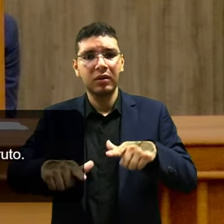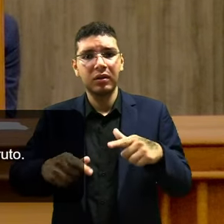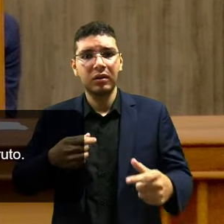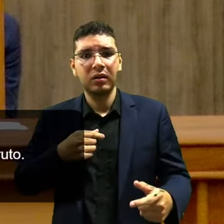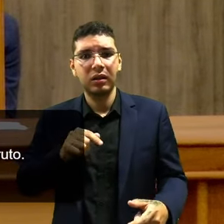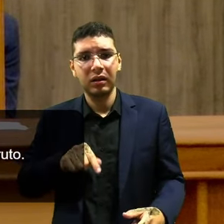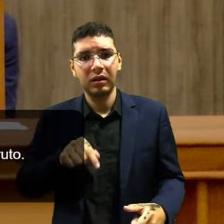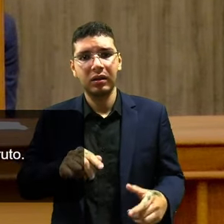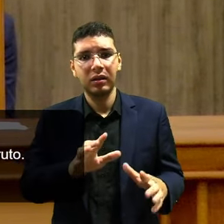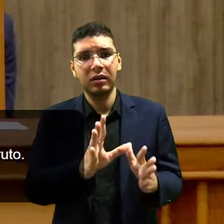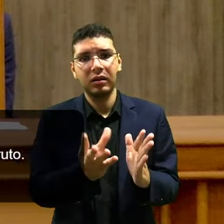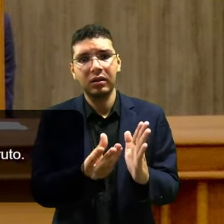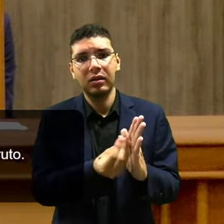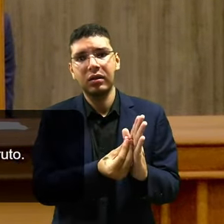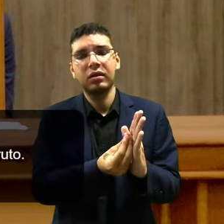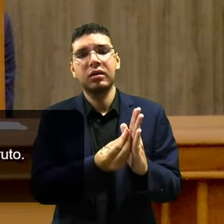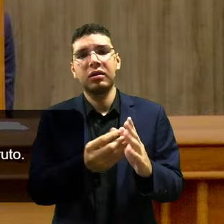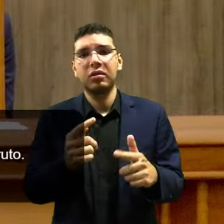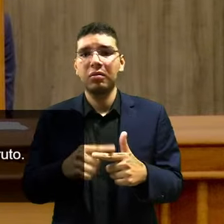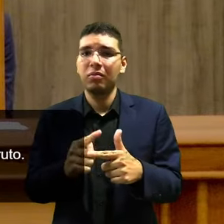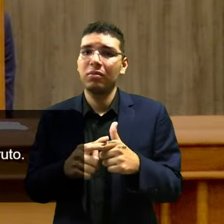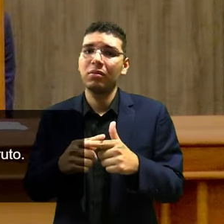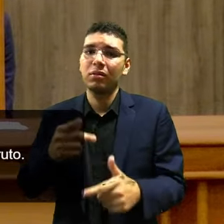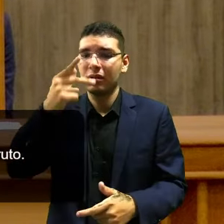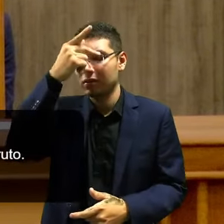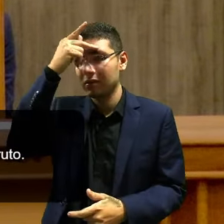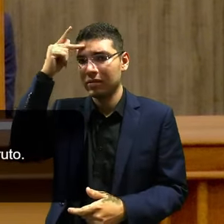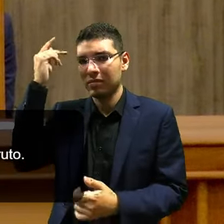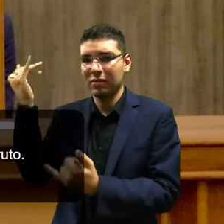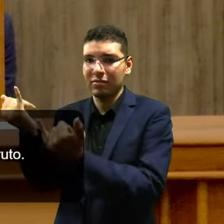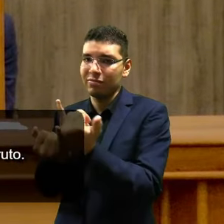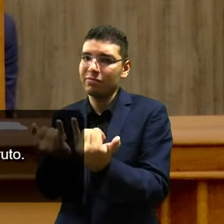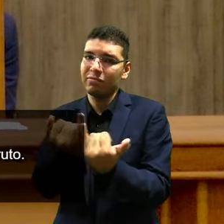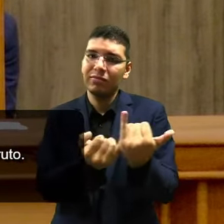é assim ou não é e cuida em